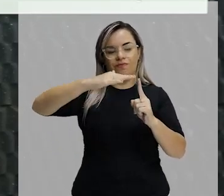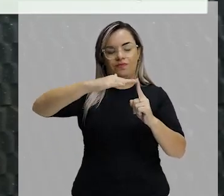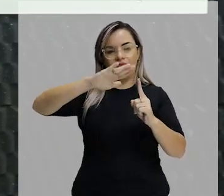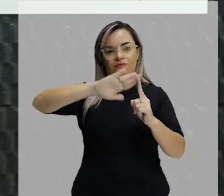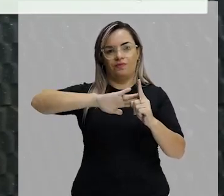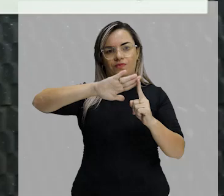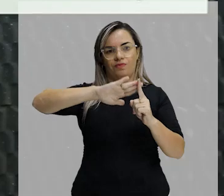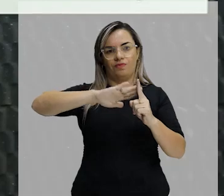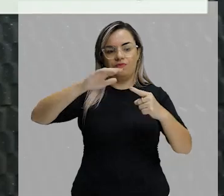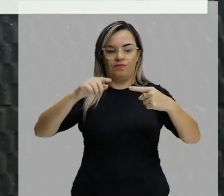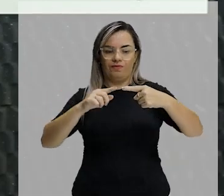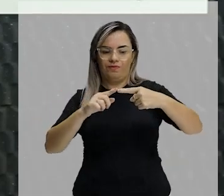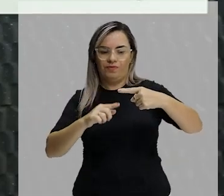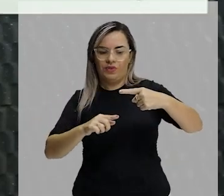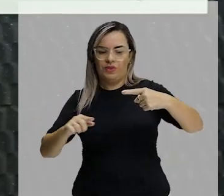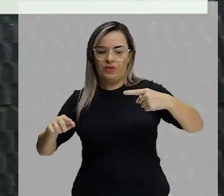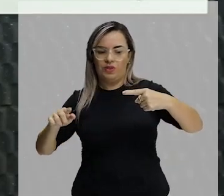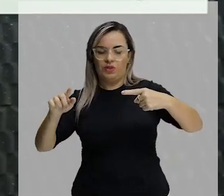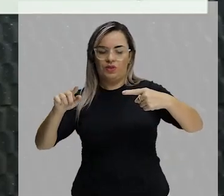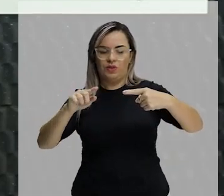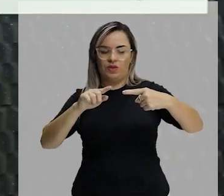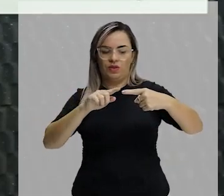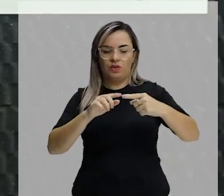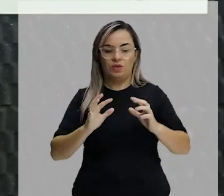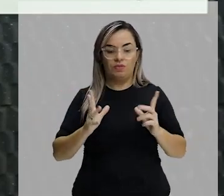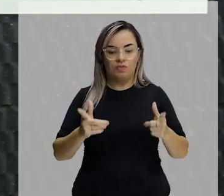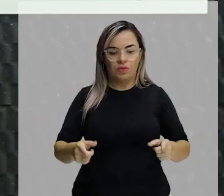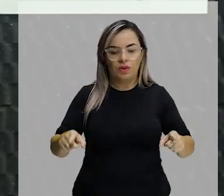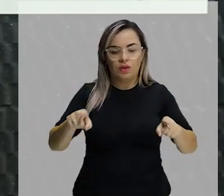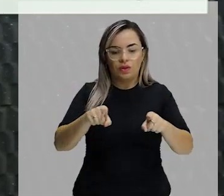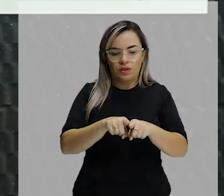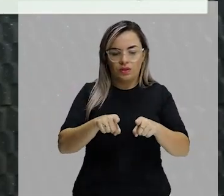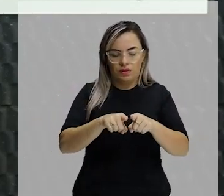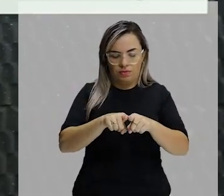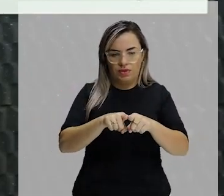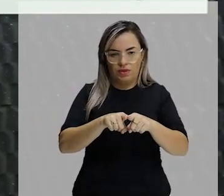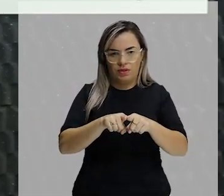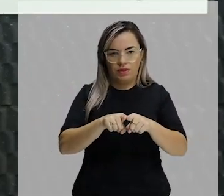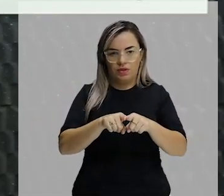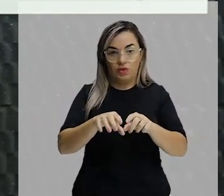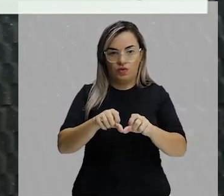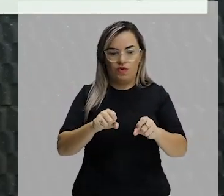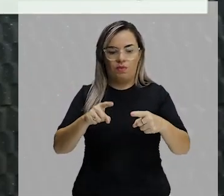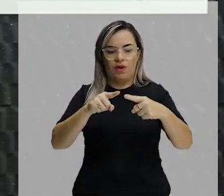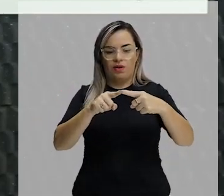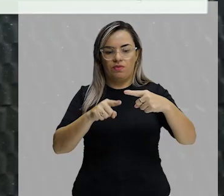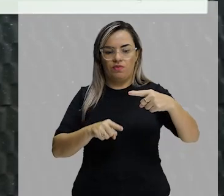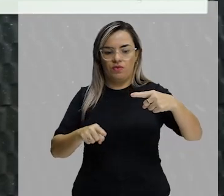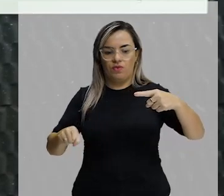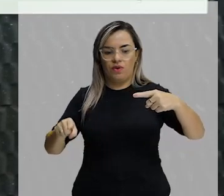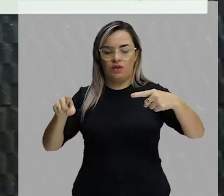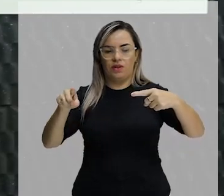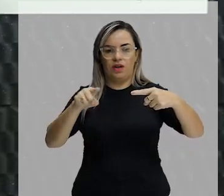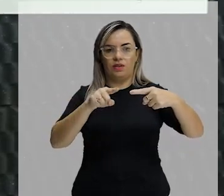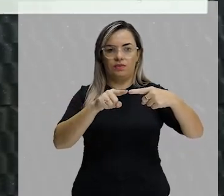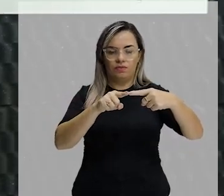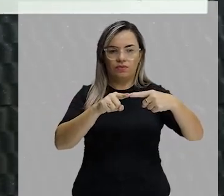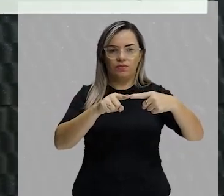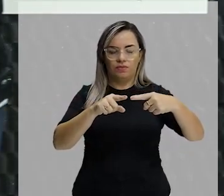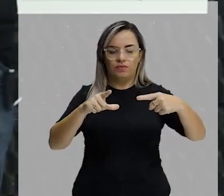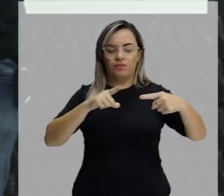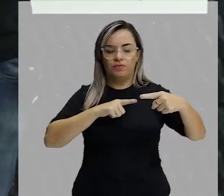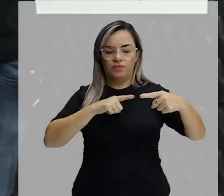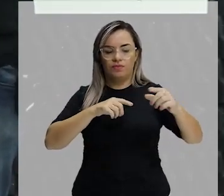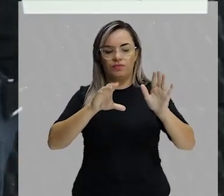são quadrados, tá? Também são formados por quadrados, ok? Então você tem aí